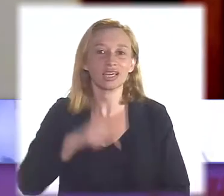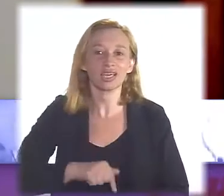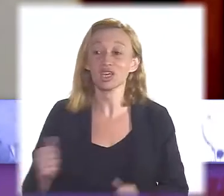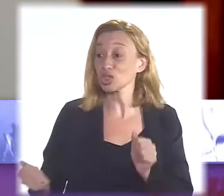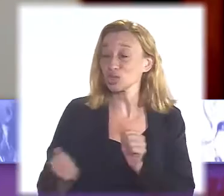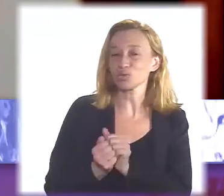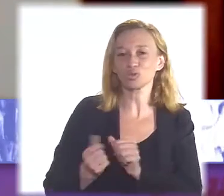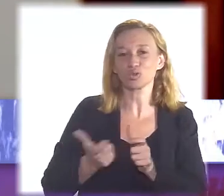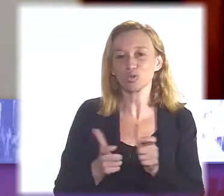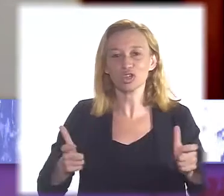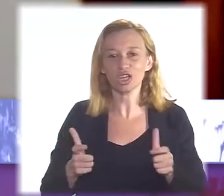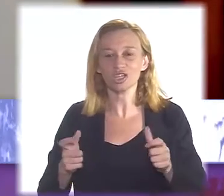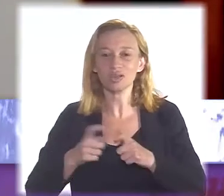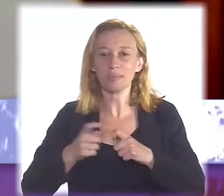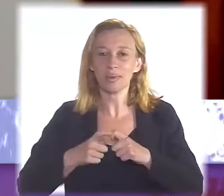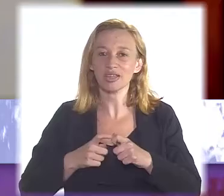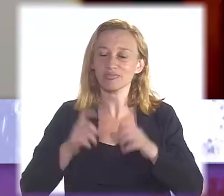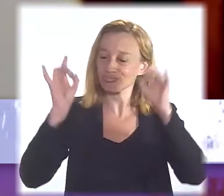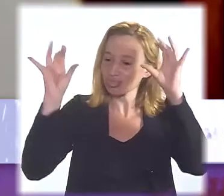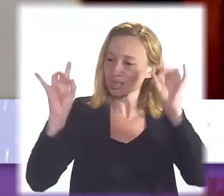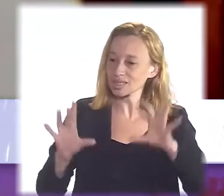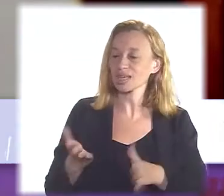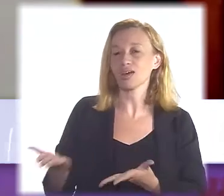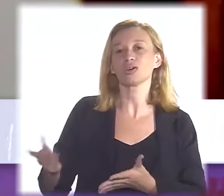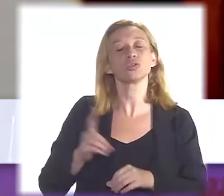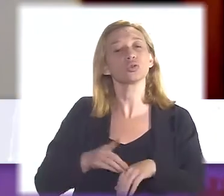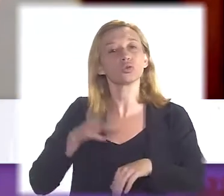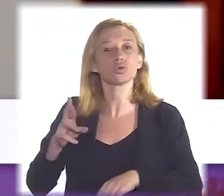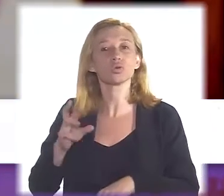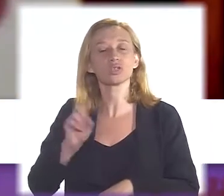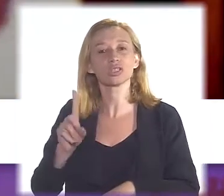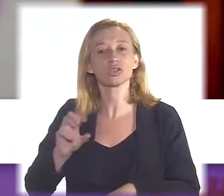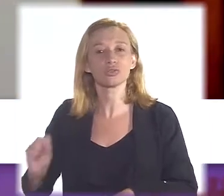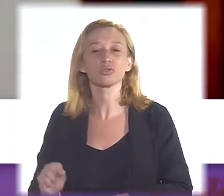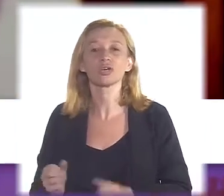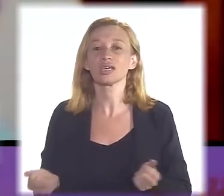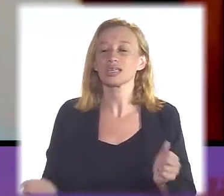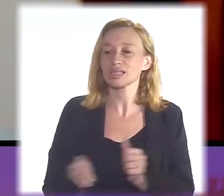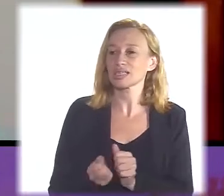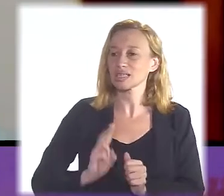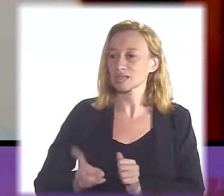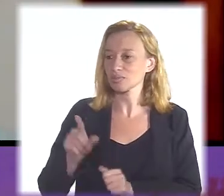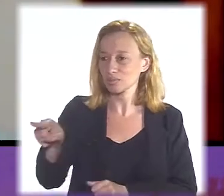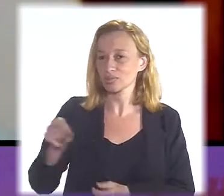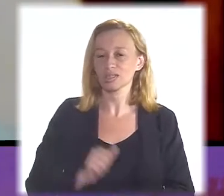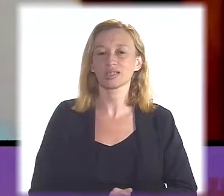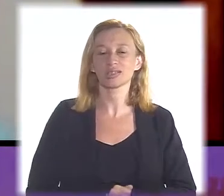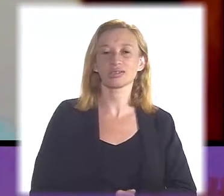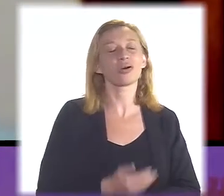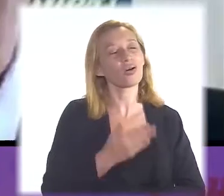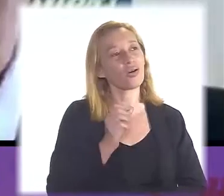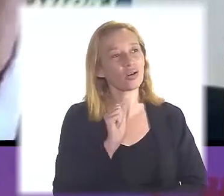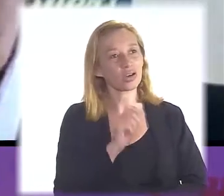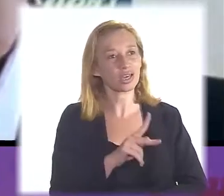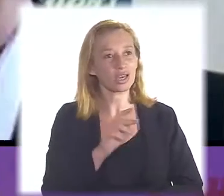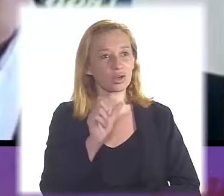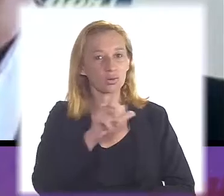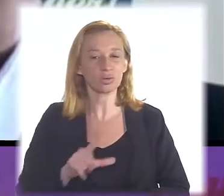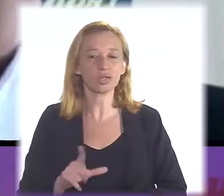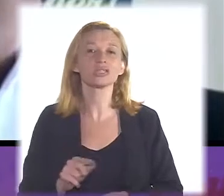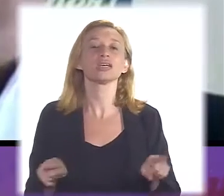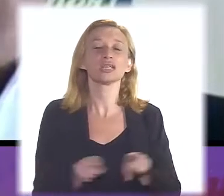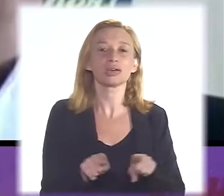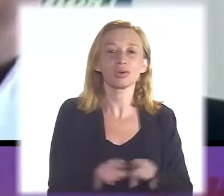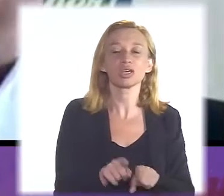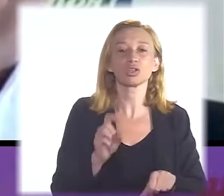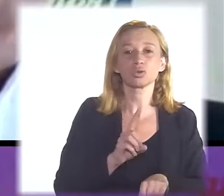lado de um grande médico especialista, doutor Silvio Provenzano, e sempre contigo, Rui. Obrigado. Ok, Luiz. E também o doutor